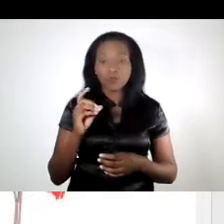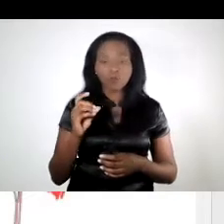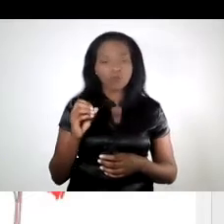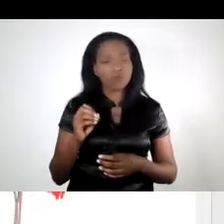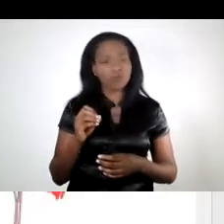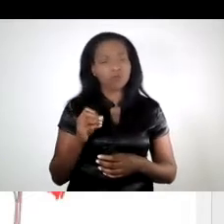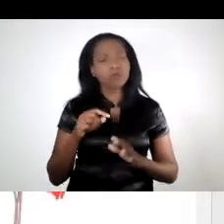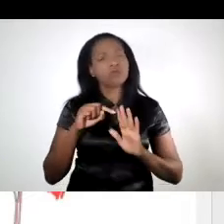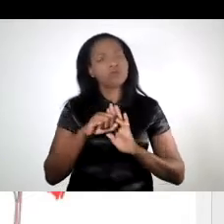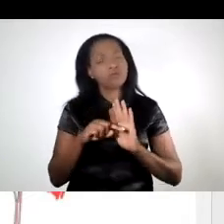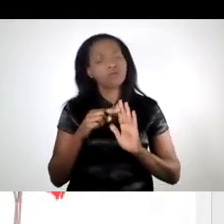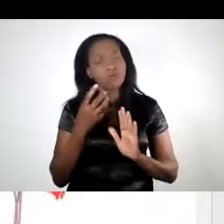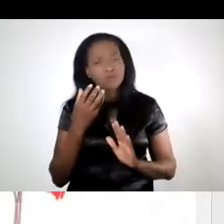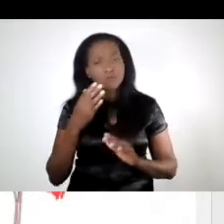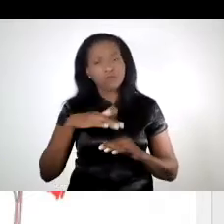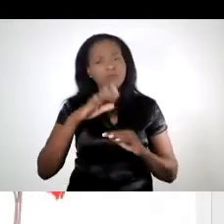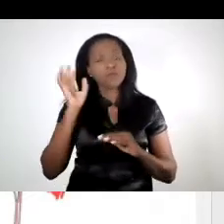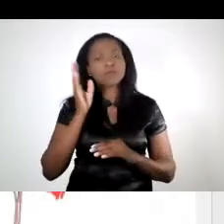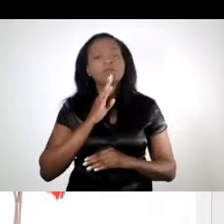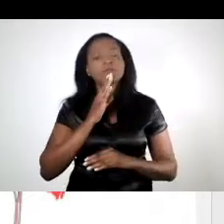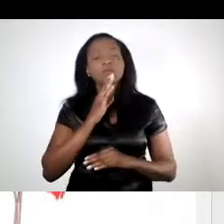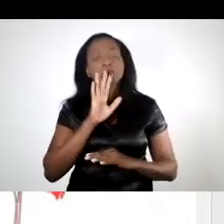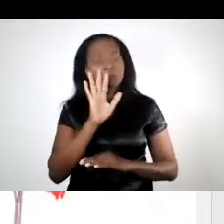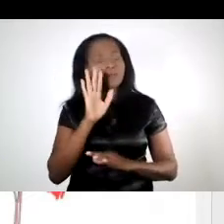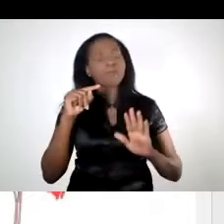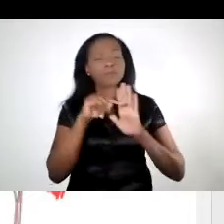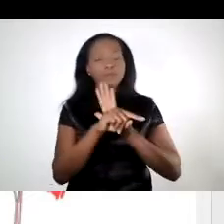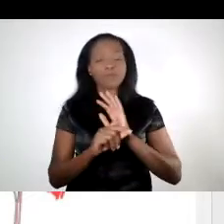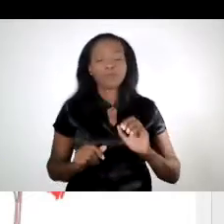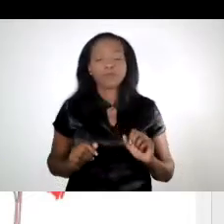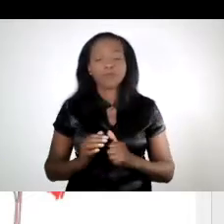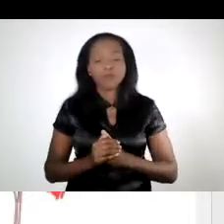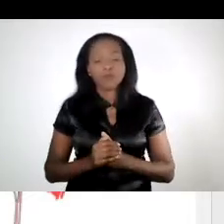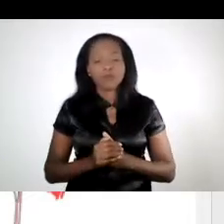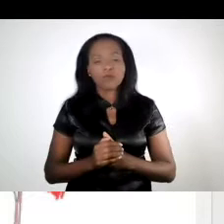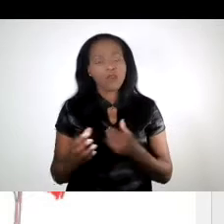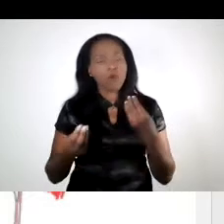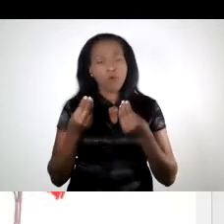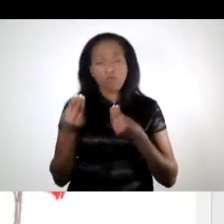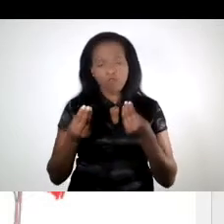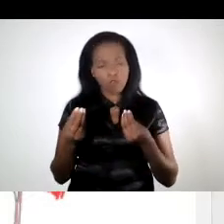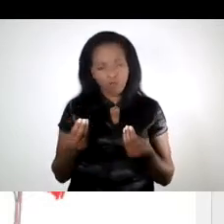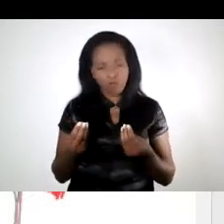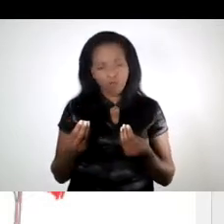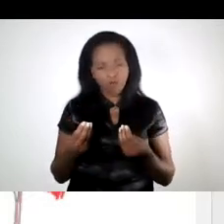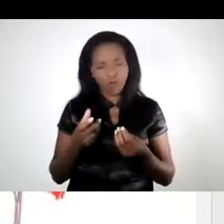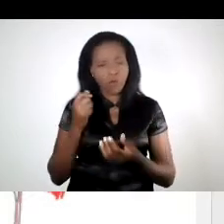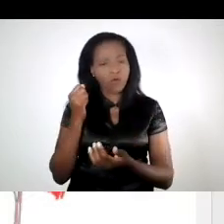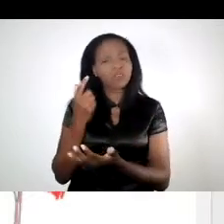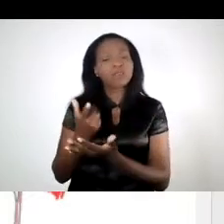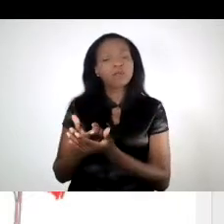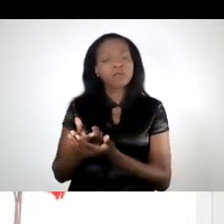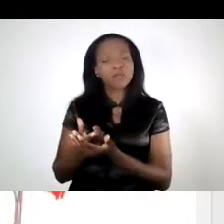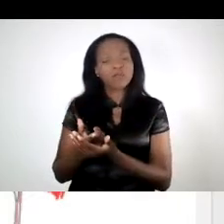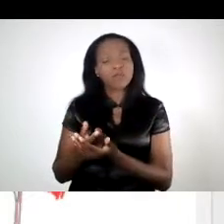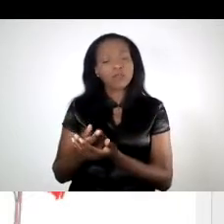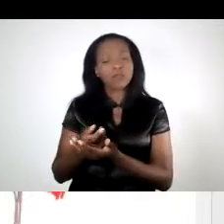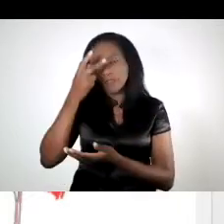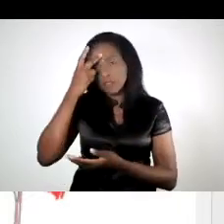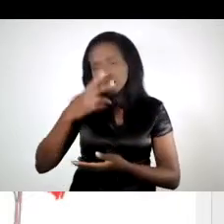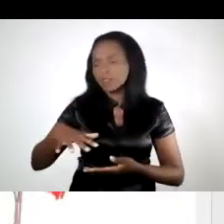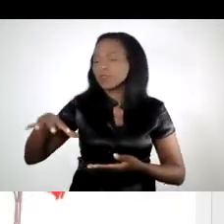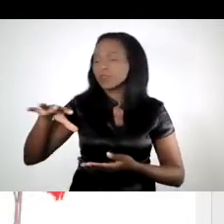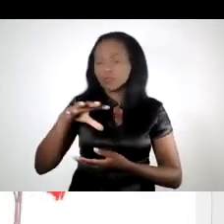mais. Mas me conta uma coisa, como é que vocês pagam os serviços para os